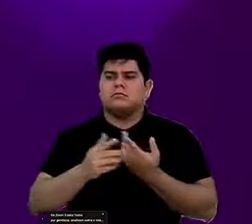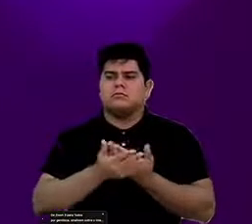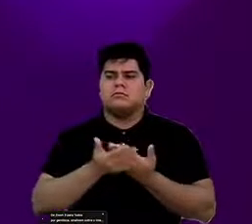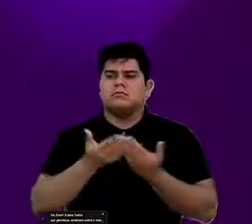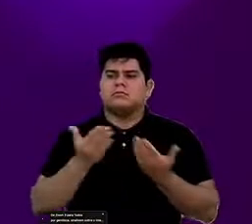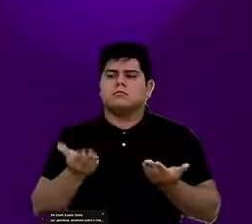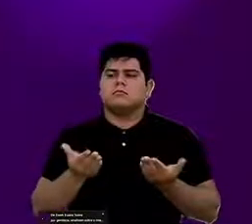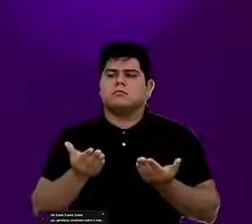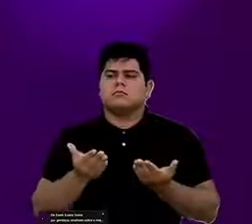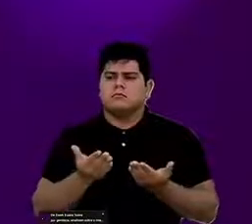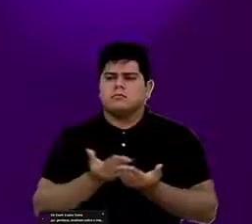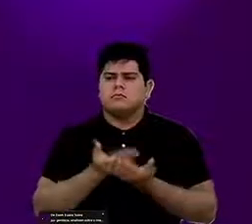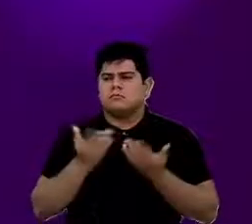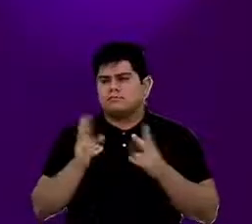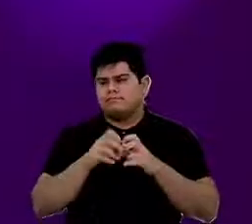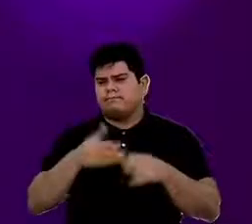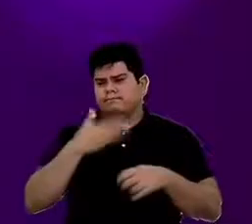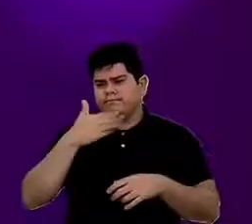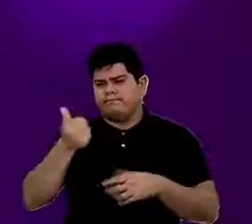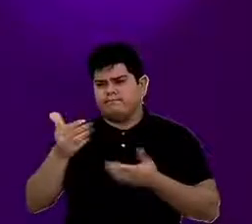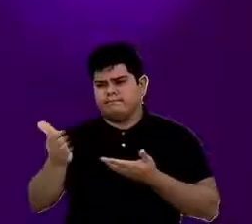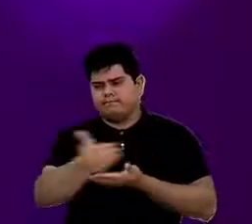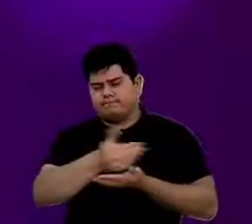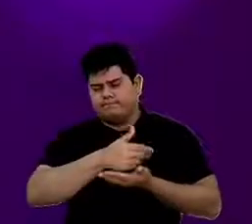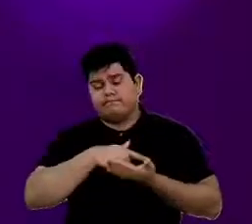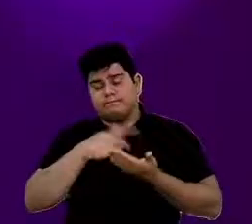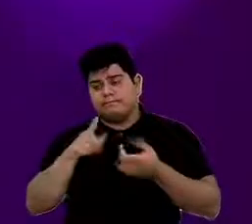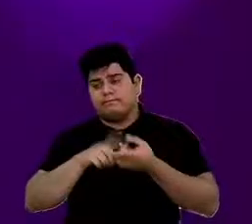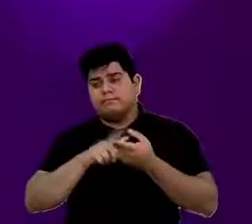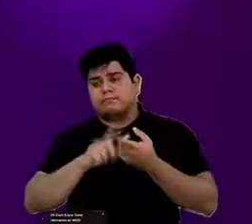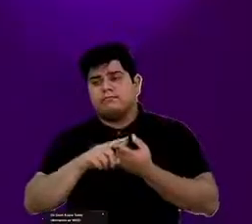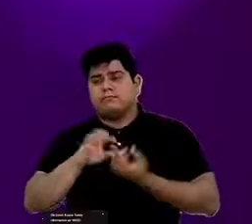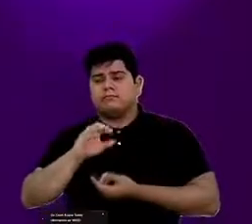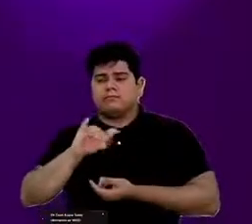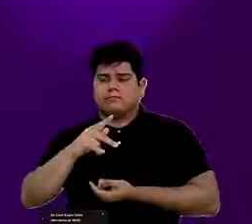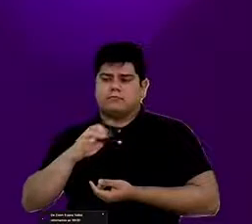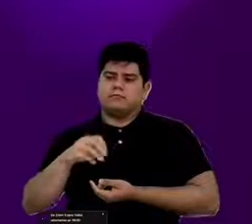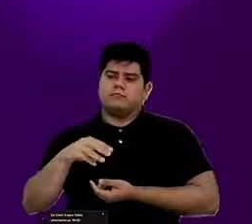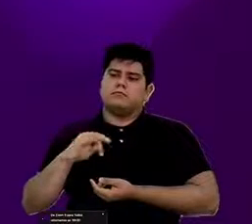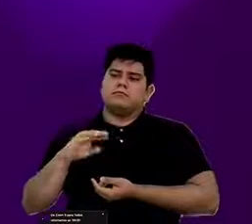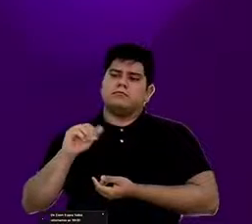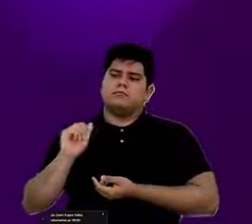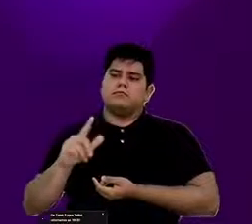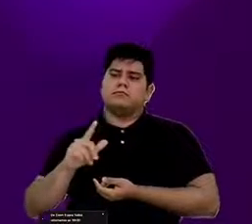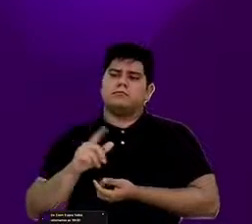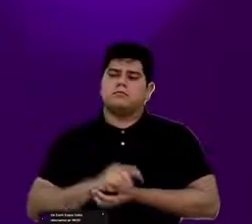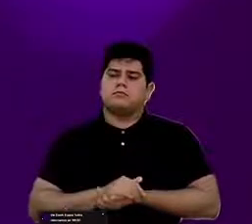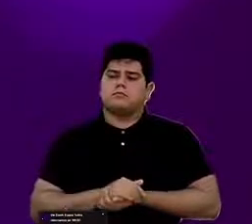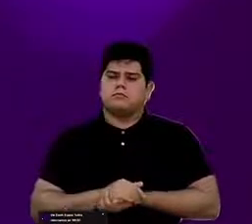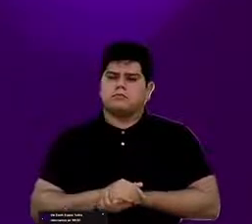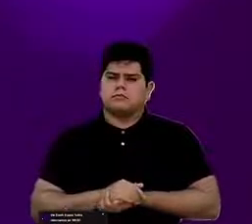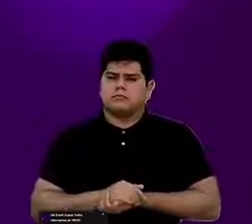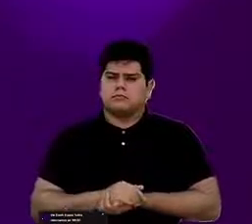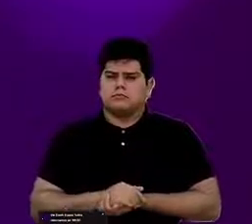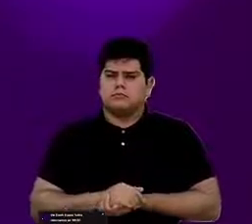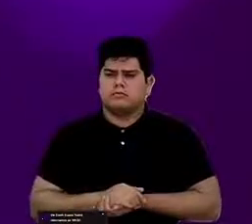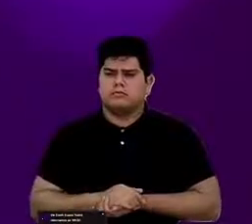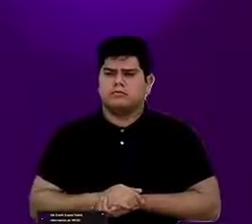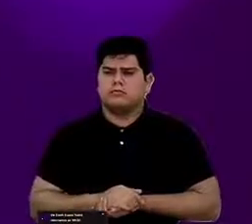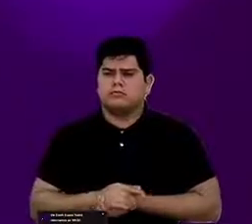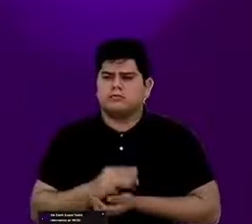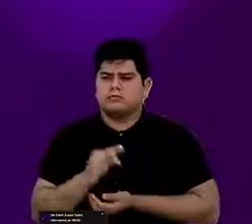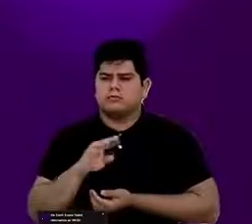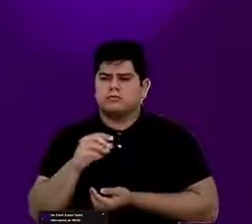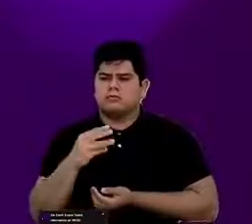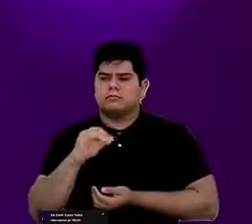da coaptação, né, assim como tem o clipe mitral, o clipe também, né, para tricúspide, com